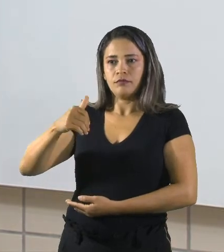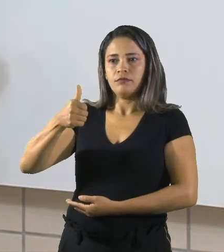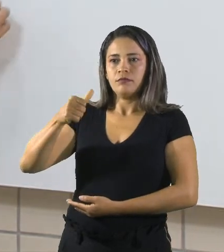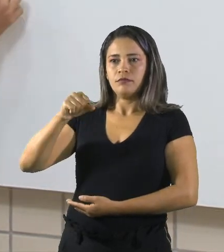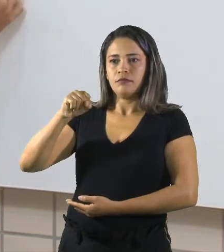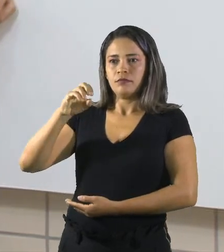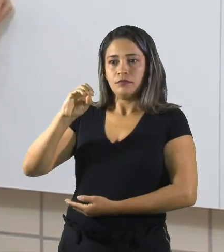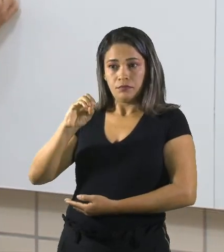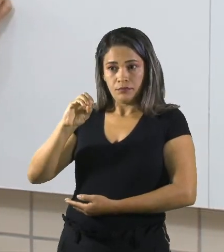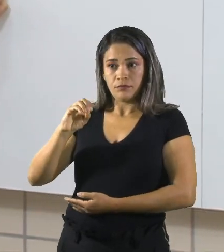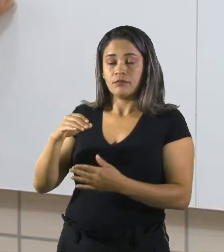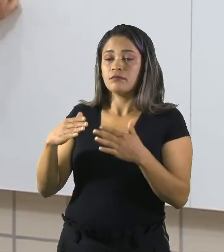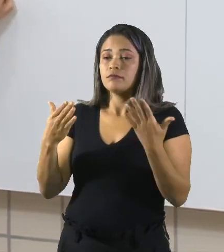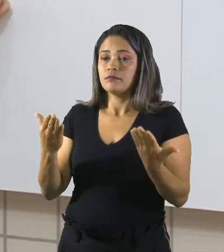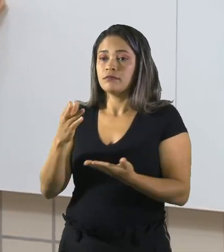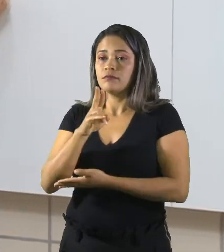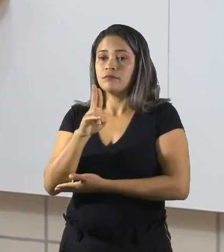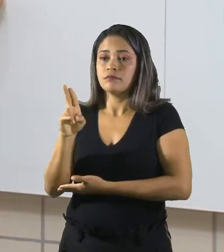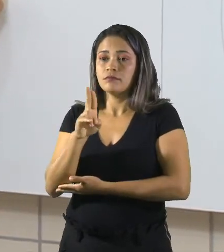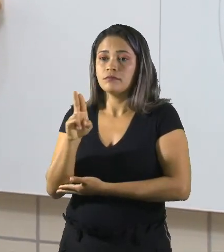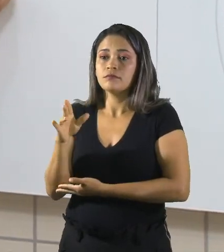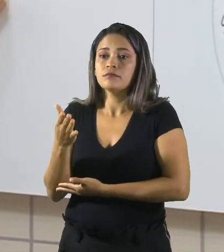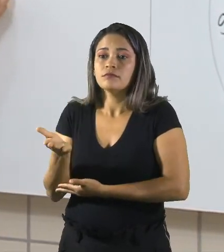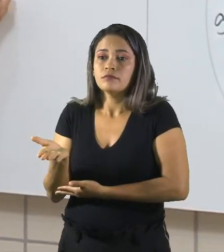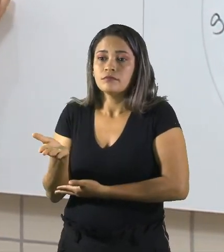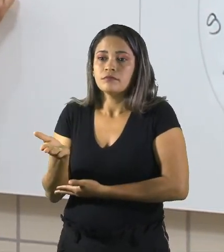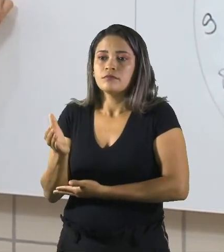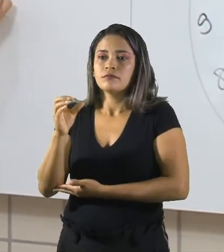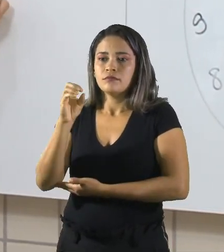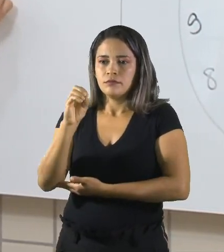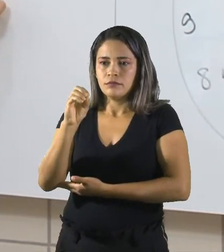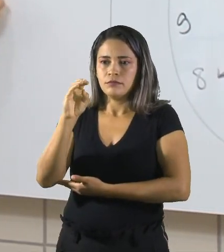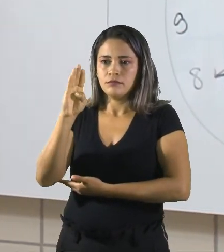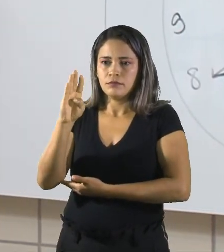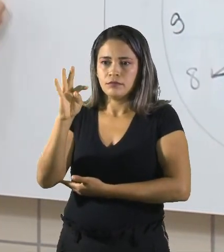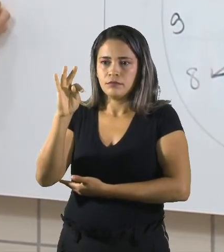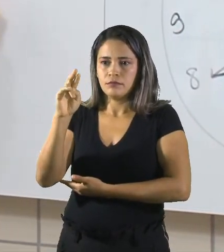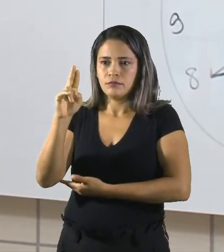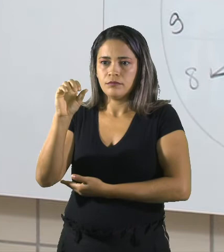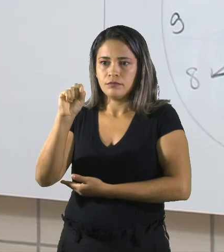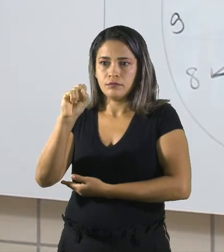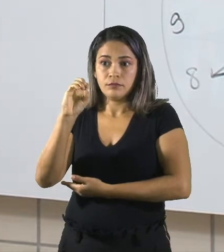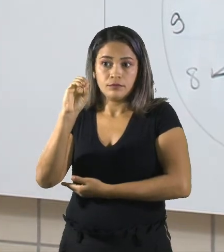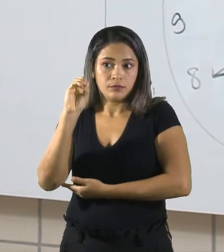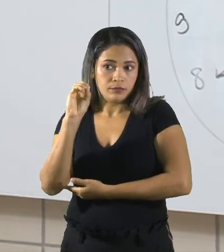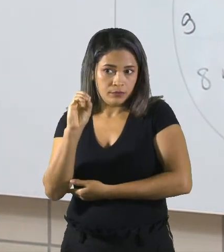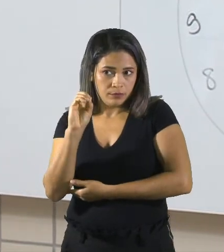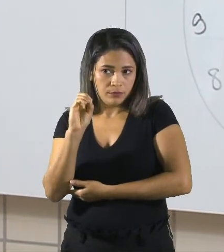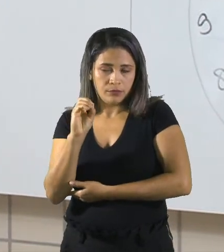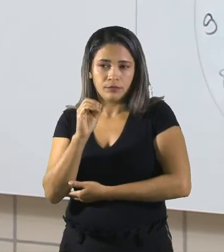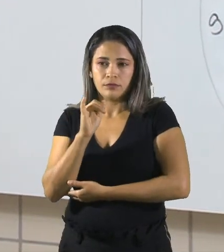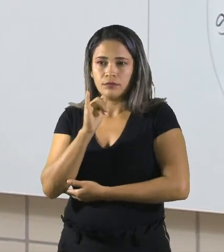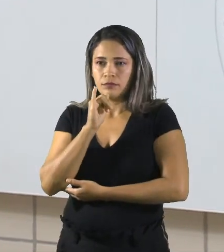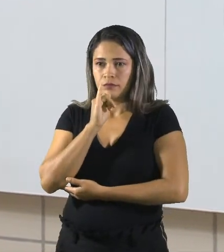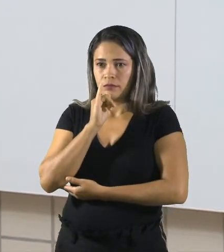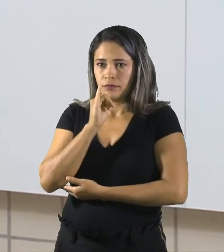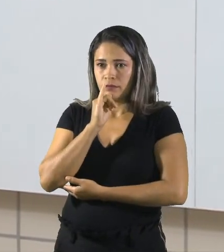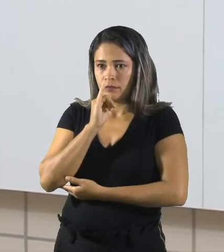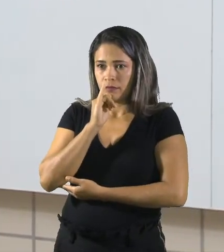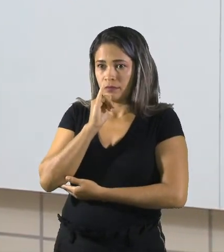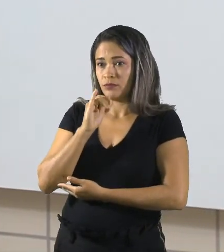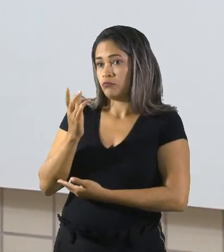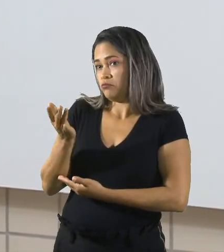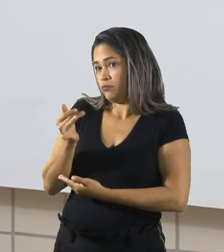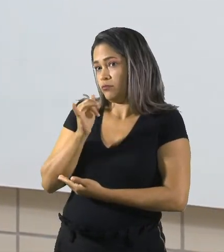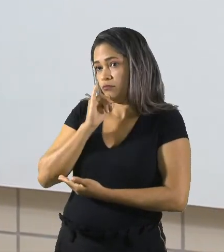180, portanto, ele é um ângulo obtuso, ok? Eu não trouxe aqui os exemplos de ângulo reto